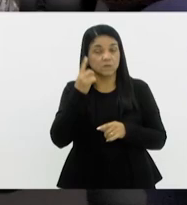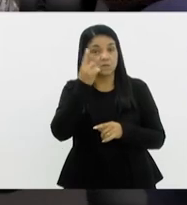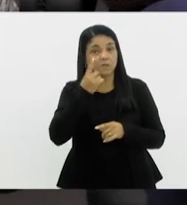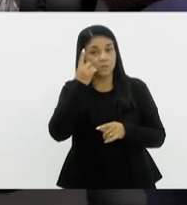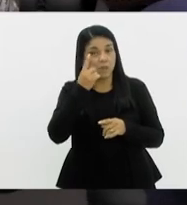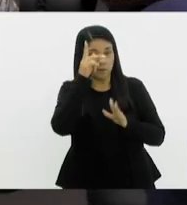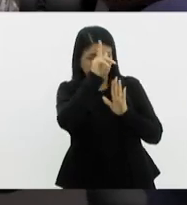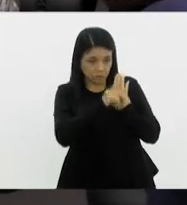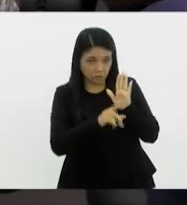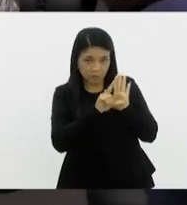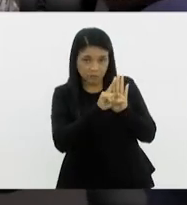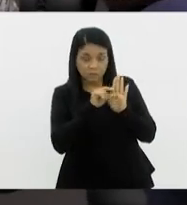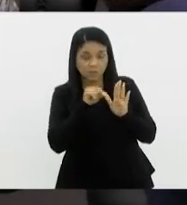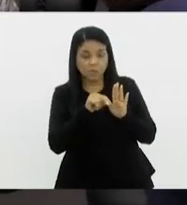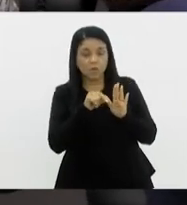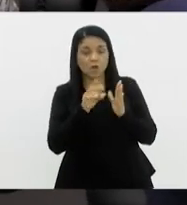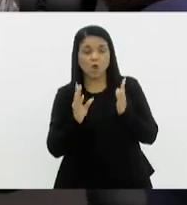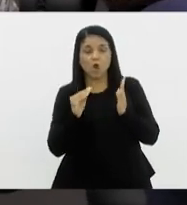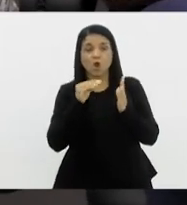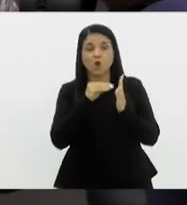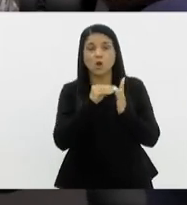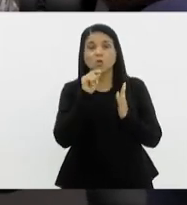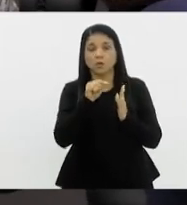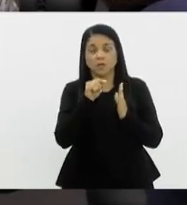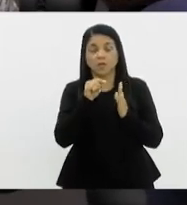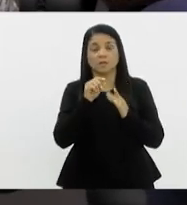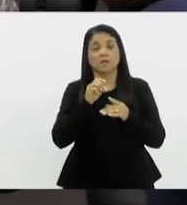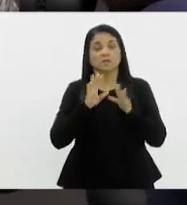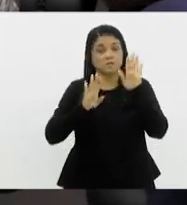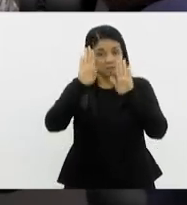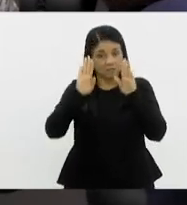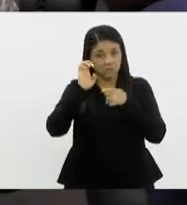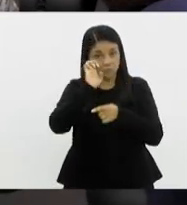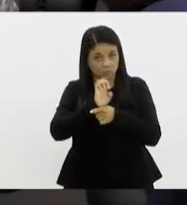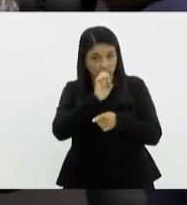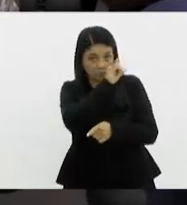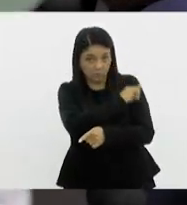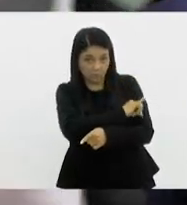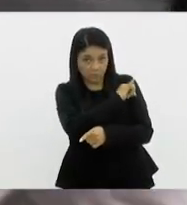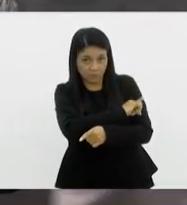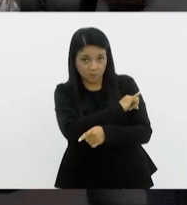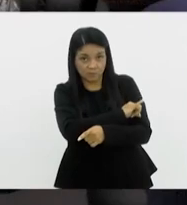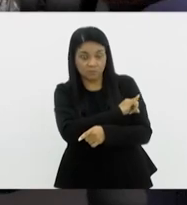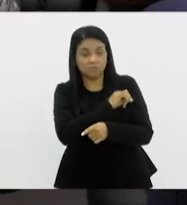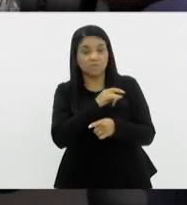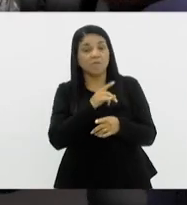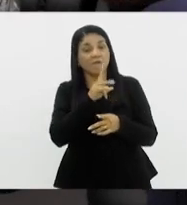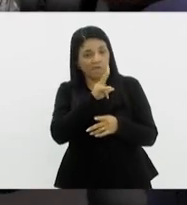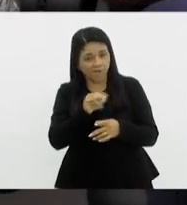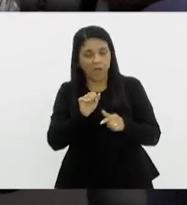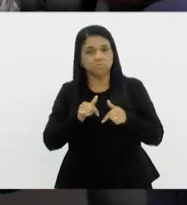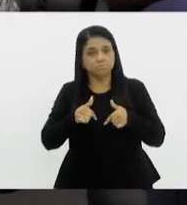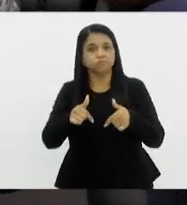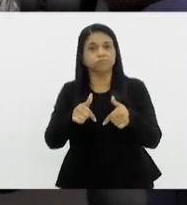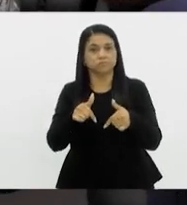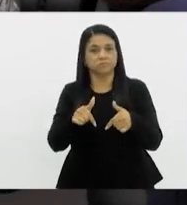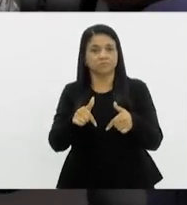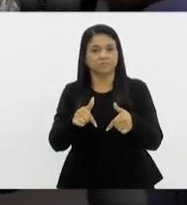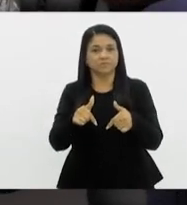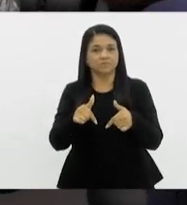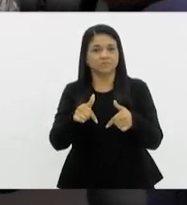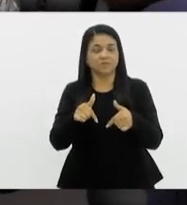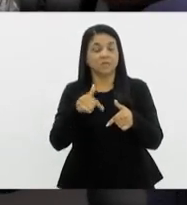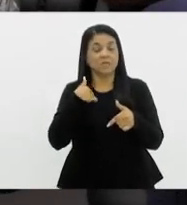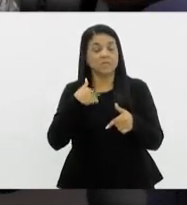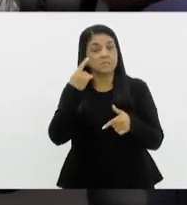entendi, ele está colocando que nas licitações realizadas no Estado do Rio de Janeiro vai necessariamente se aplicar. Então, ele está tirando